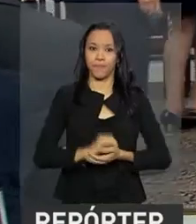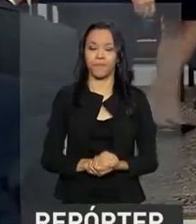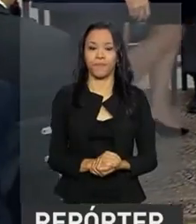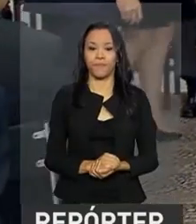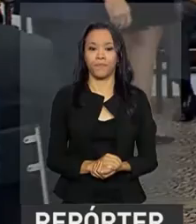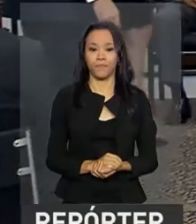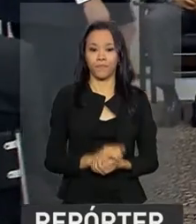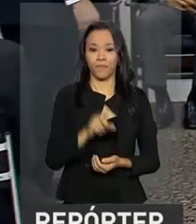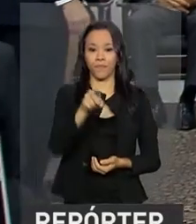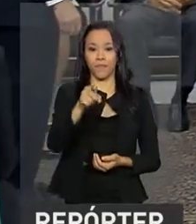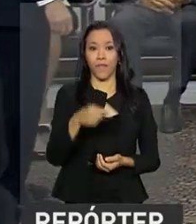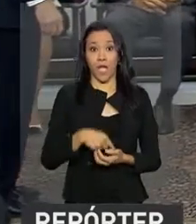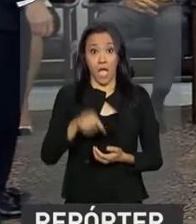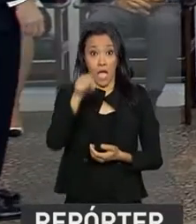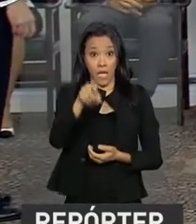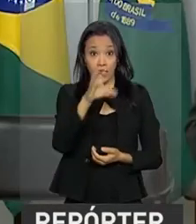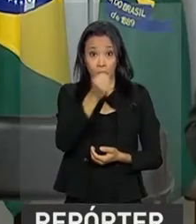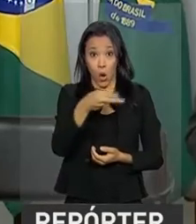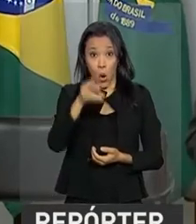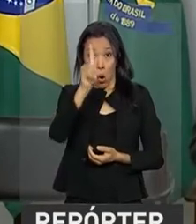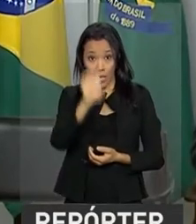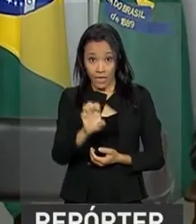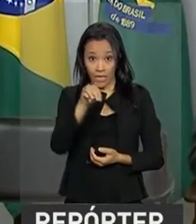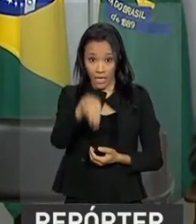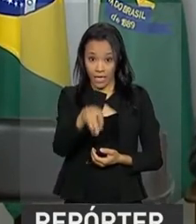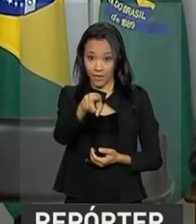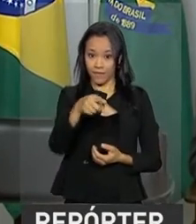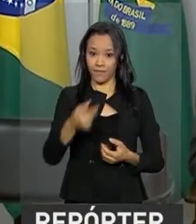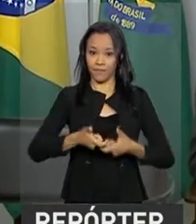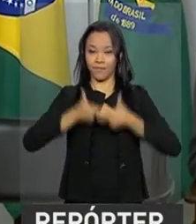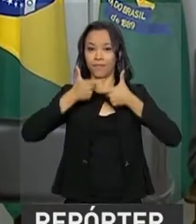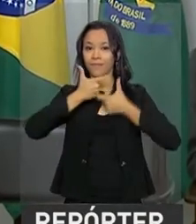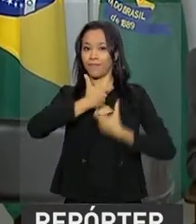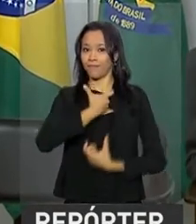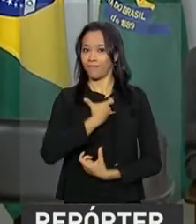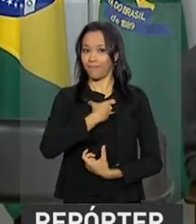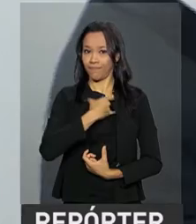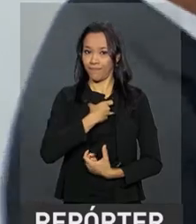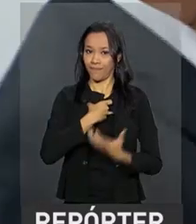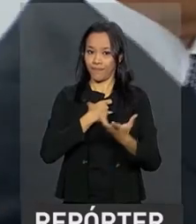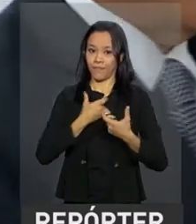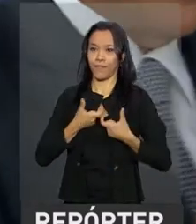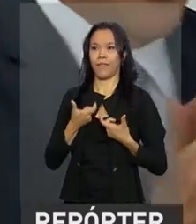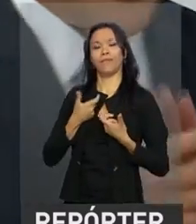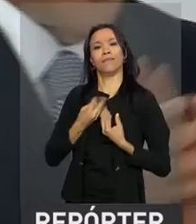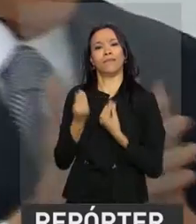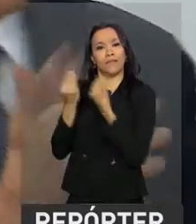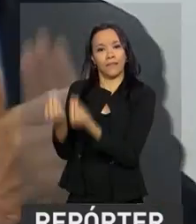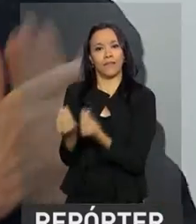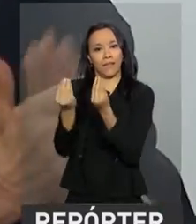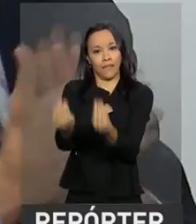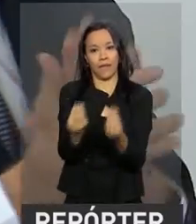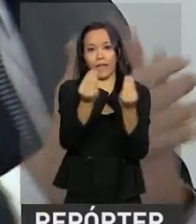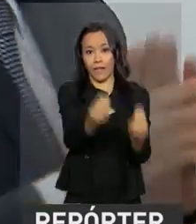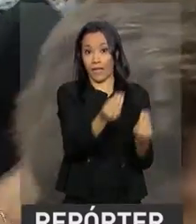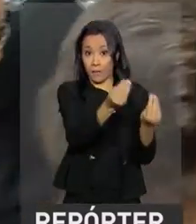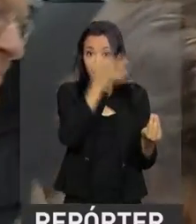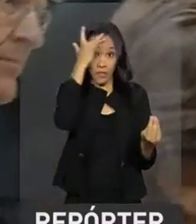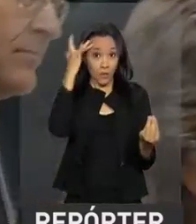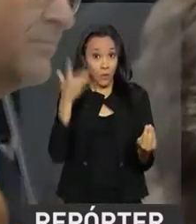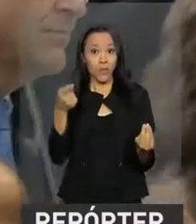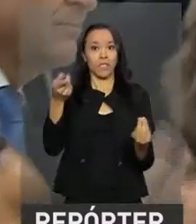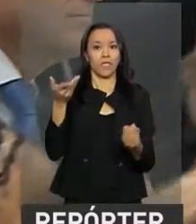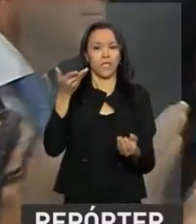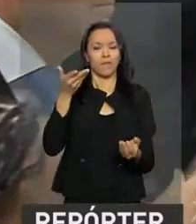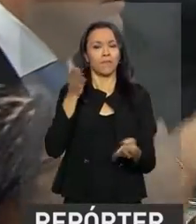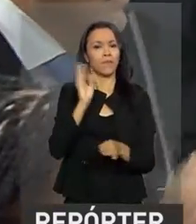a ordem nacional do cruzeiro do sul foi entregue pelo presidente michel temer juristas estrangeiros que prestaram importantes serviços